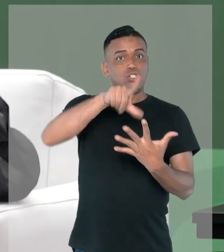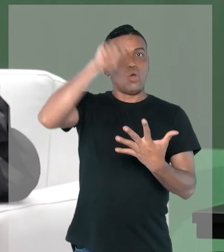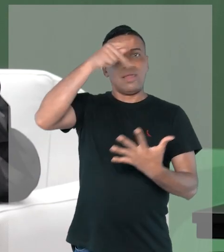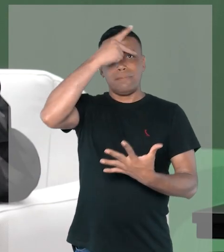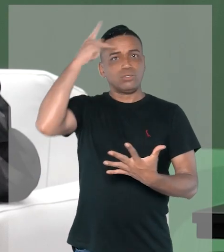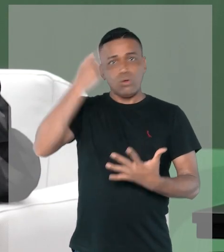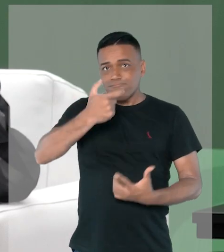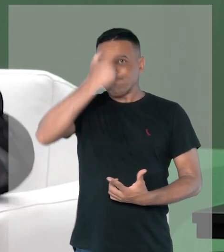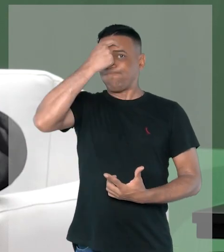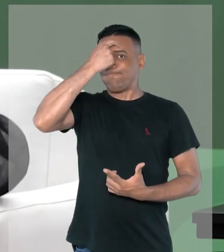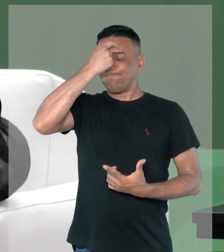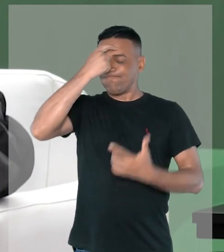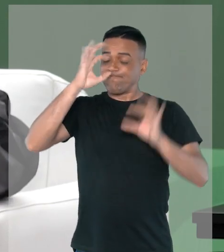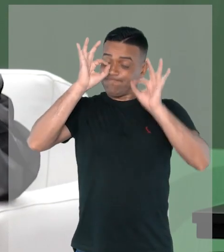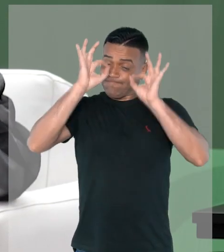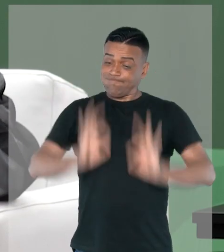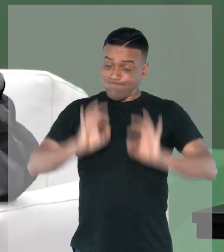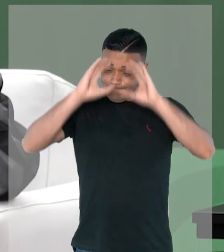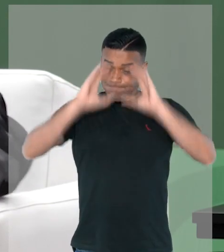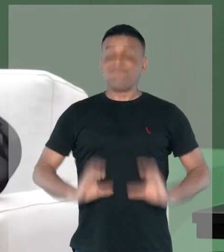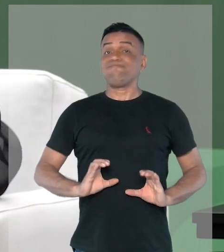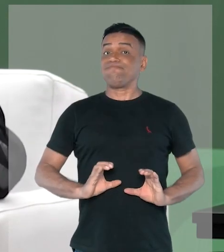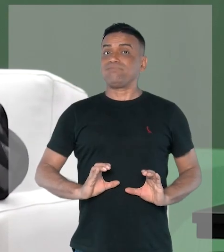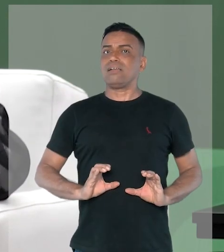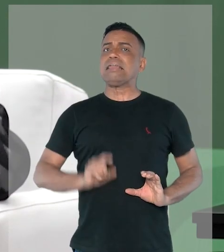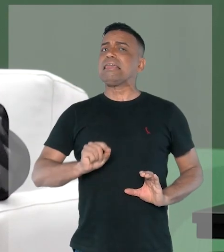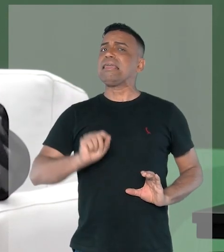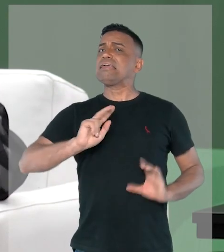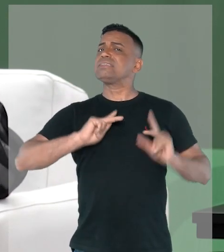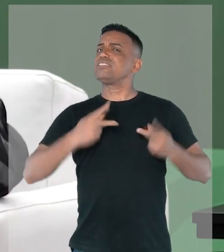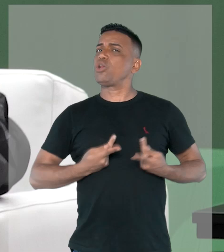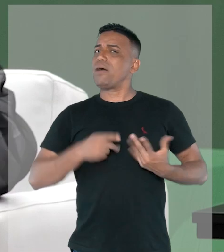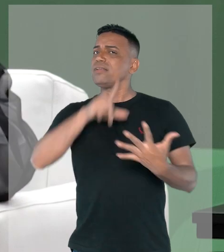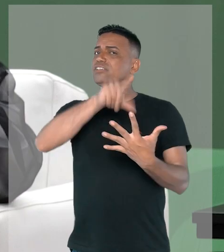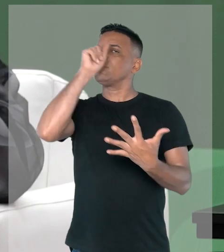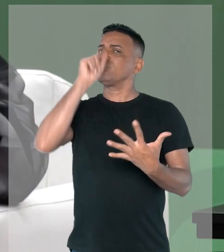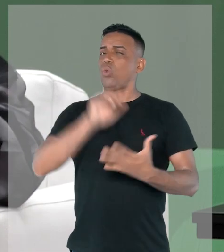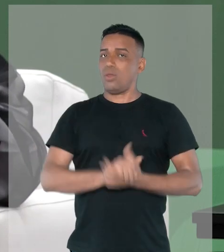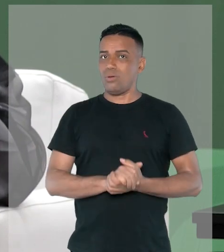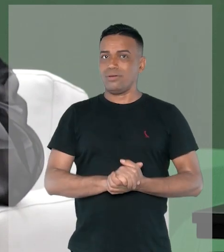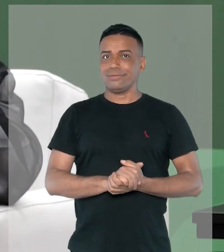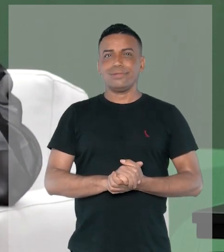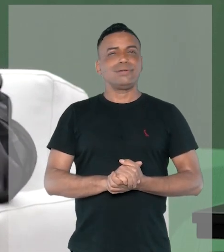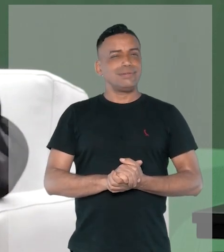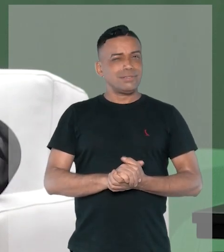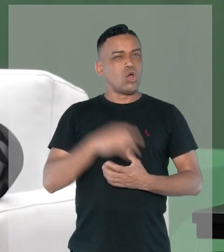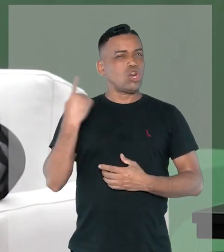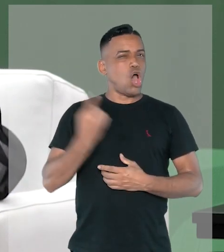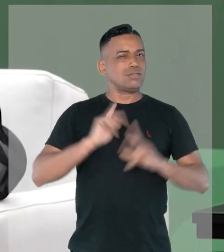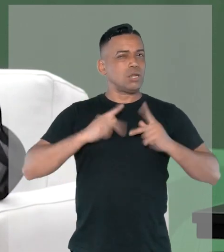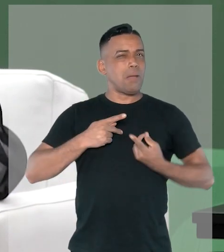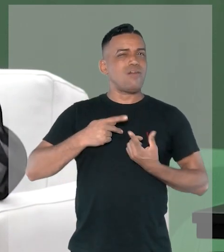correto? Ou que tem essa pessoa? Quem é esse ser humano? E como nós somos facilmente manipuláveis,